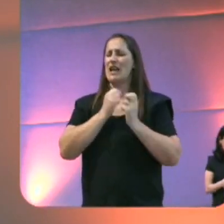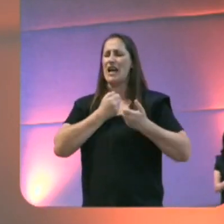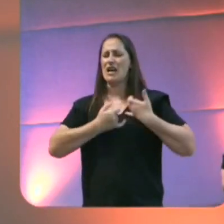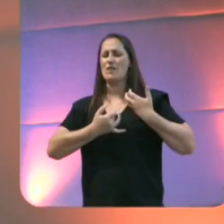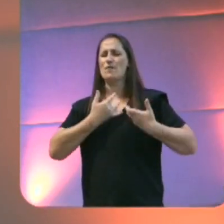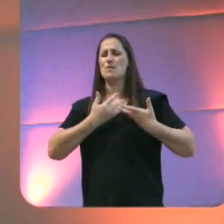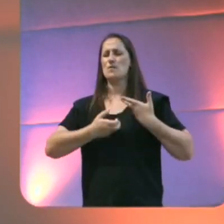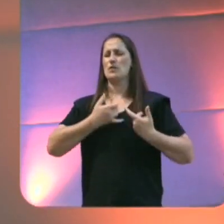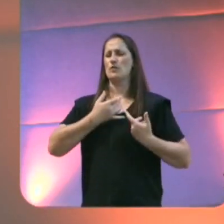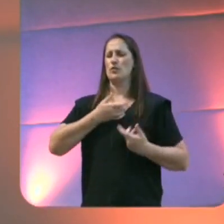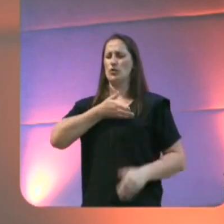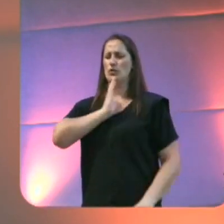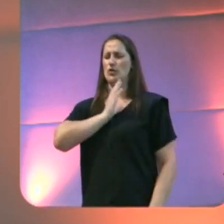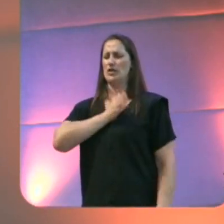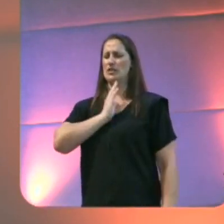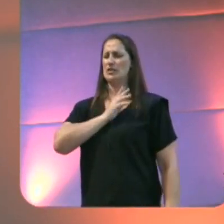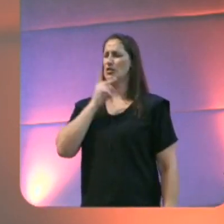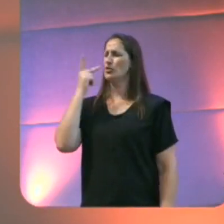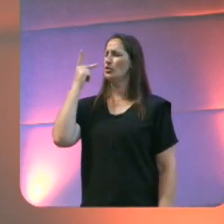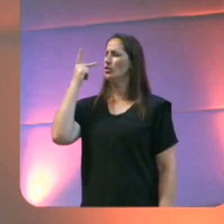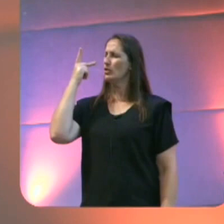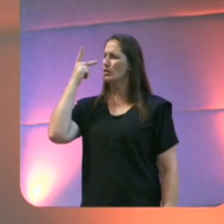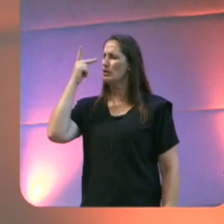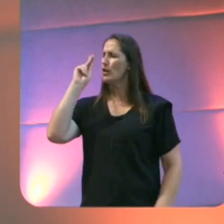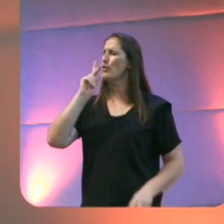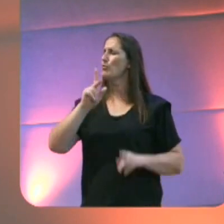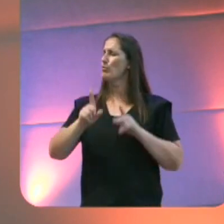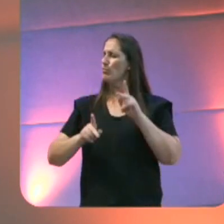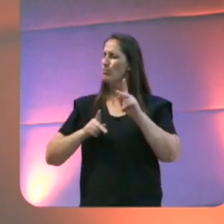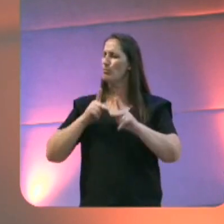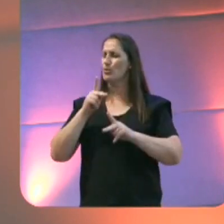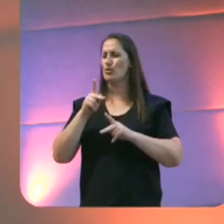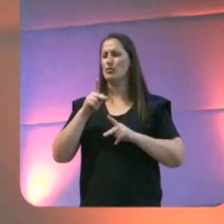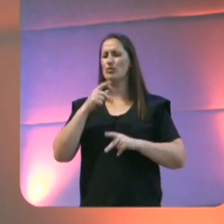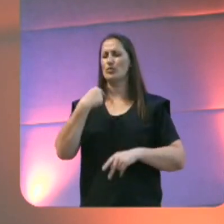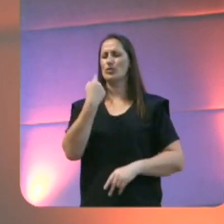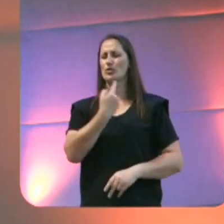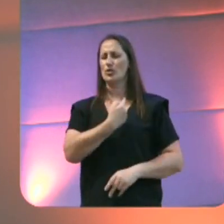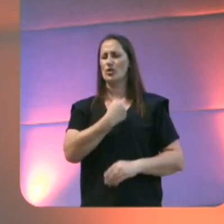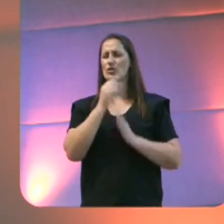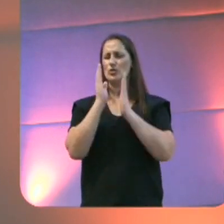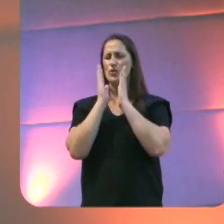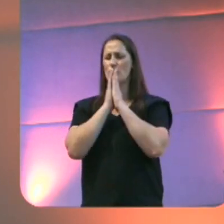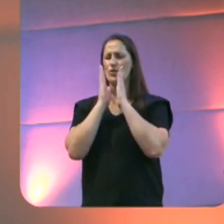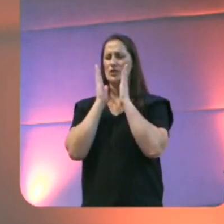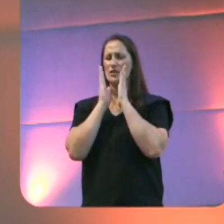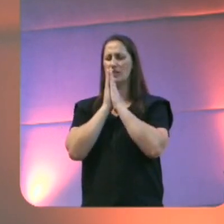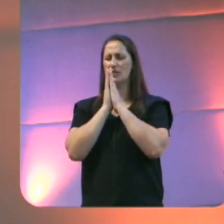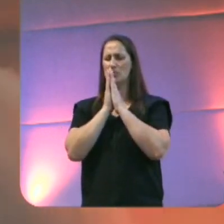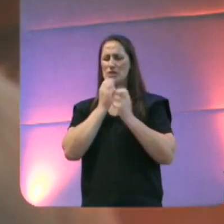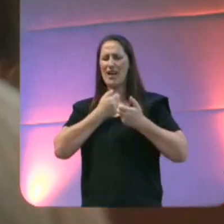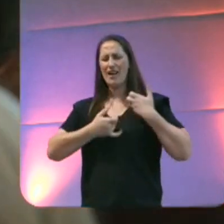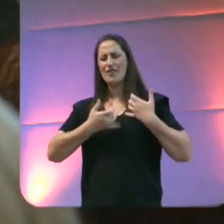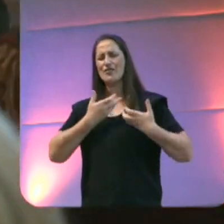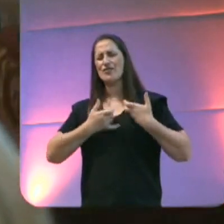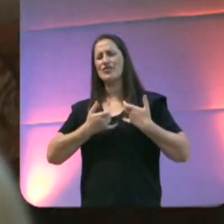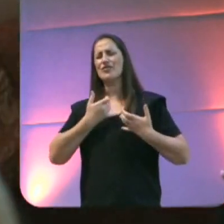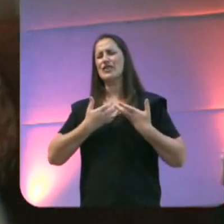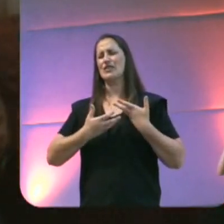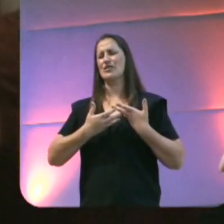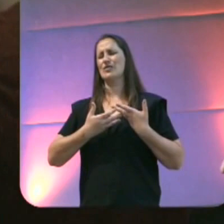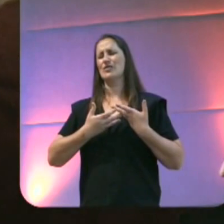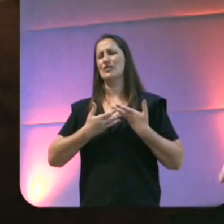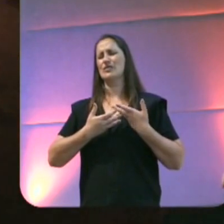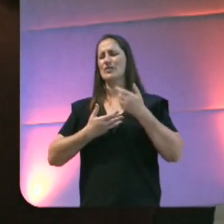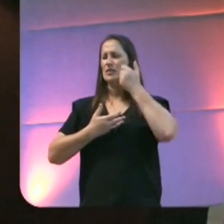Aviva o coração do Teu povo. É aquilo que nós oramos, Pai. Aviva de tal